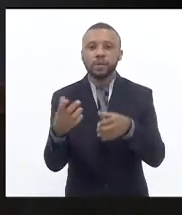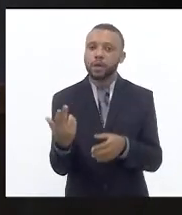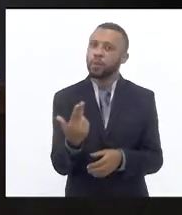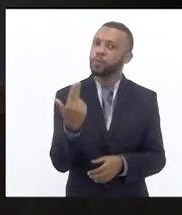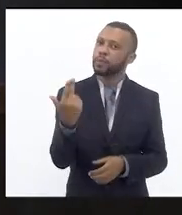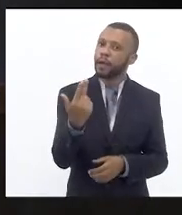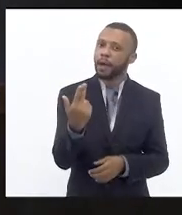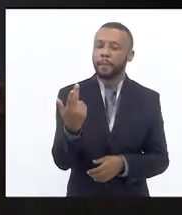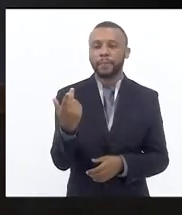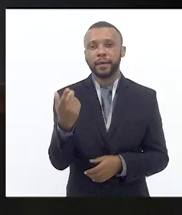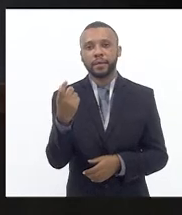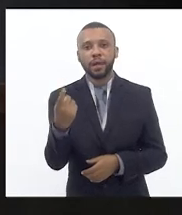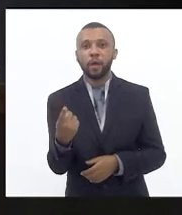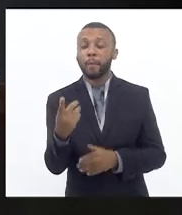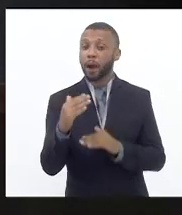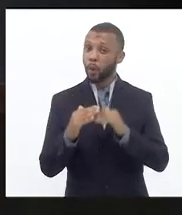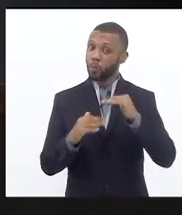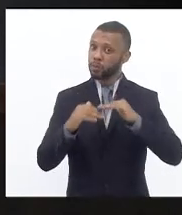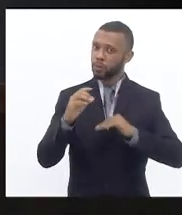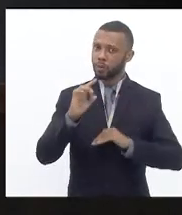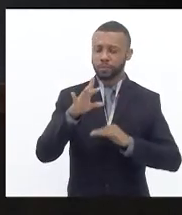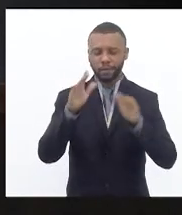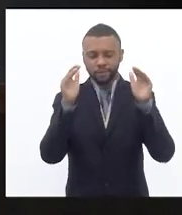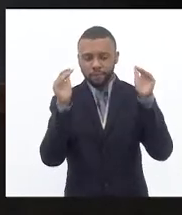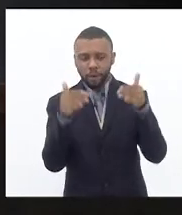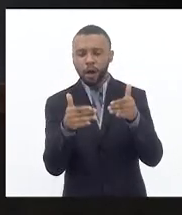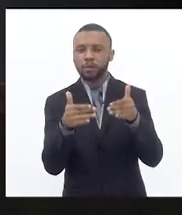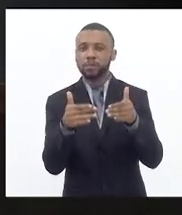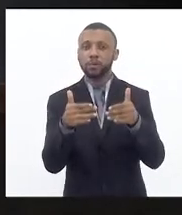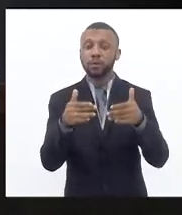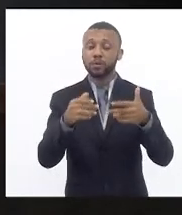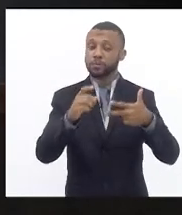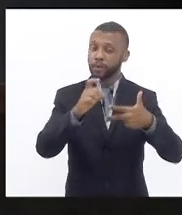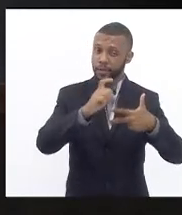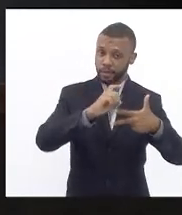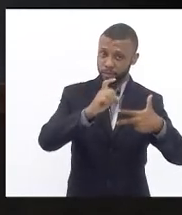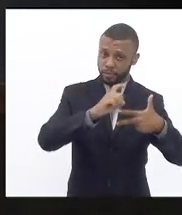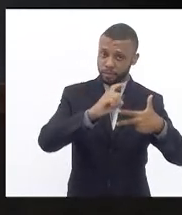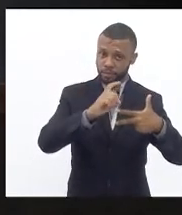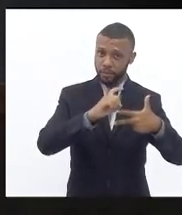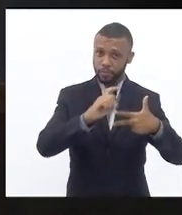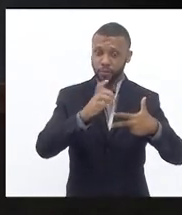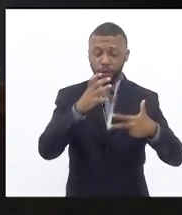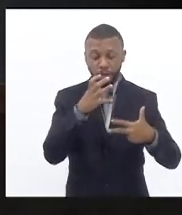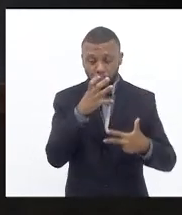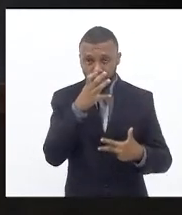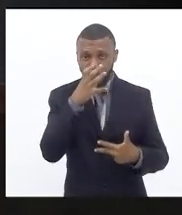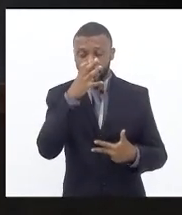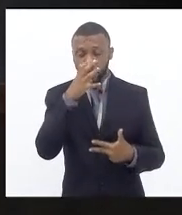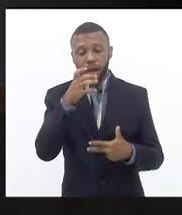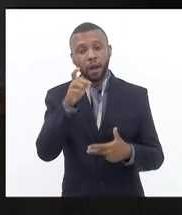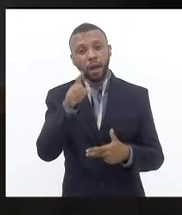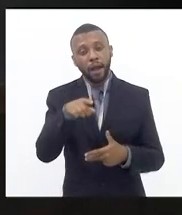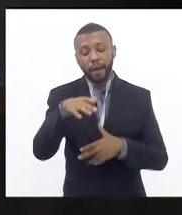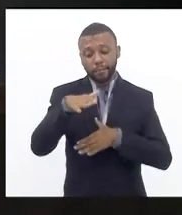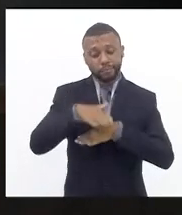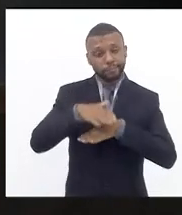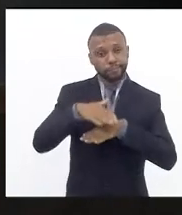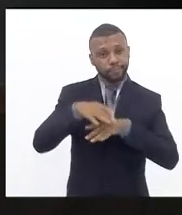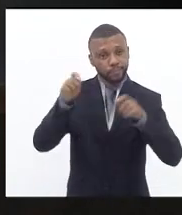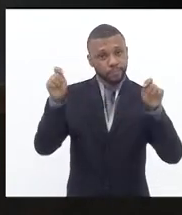pode ser uma construção só do executivo e o que mais me impressiona é a sua capacidade